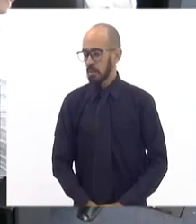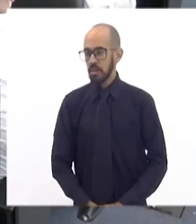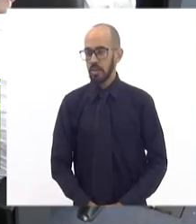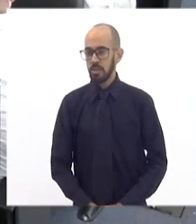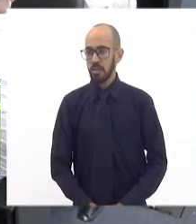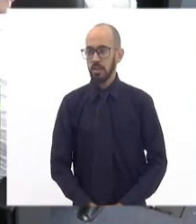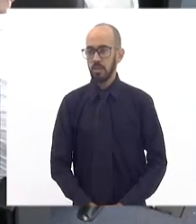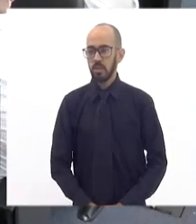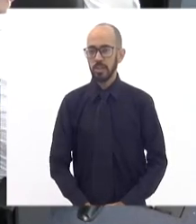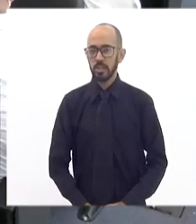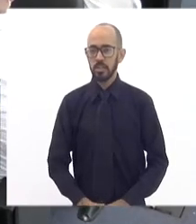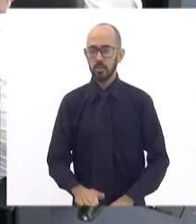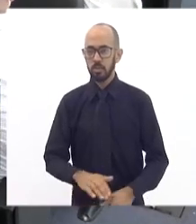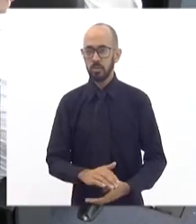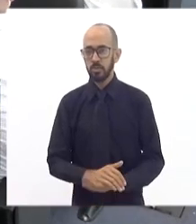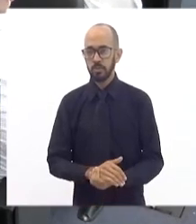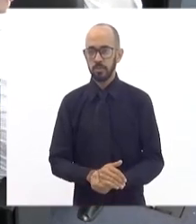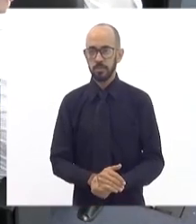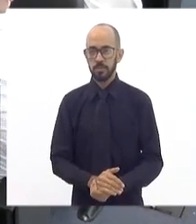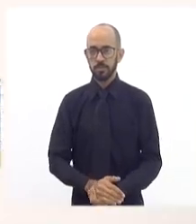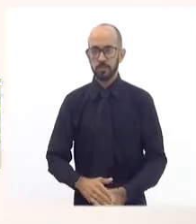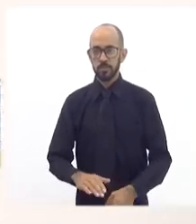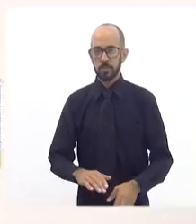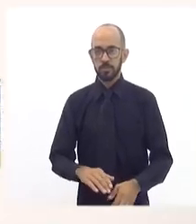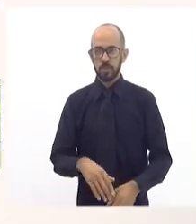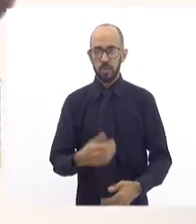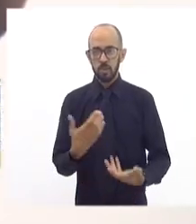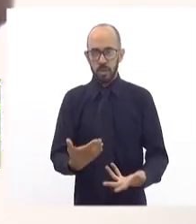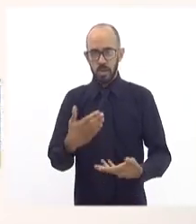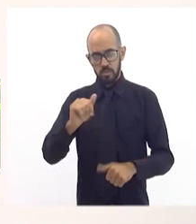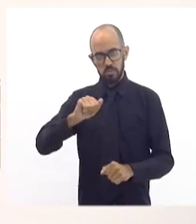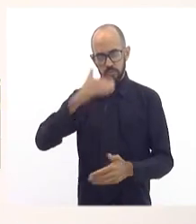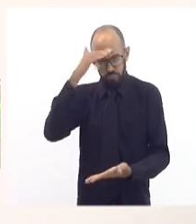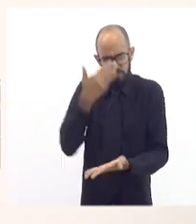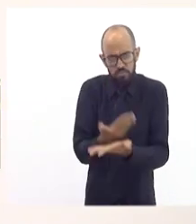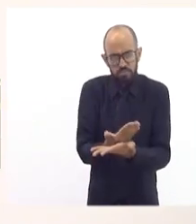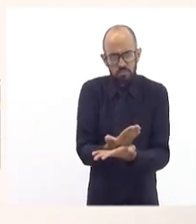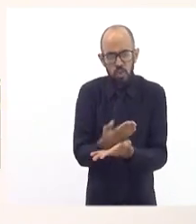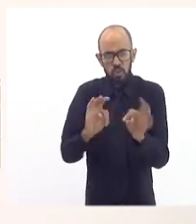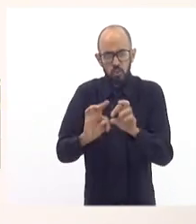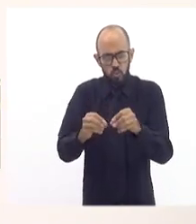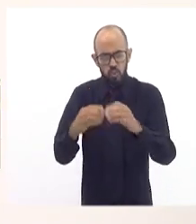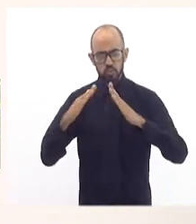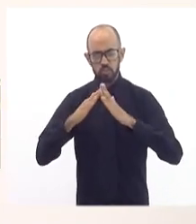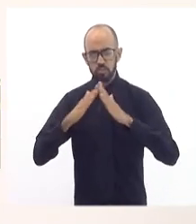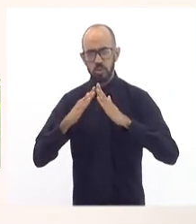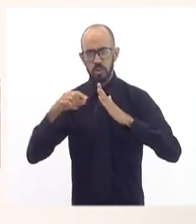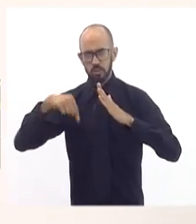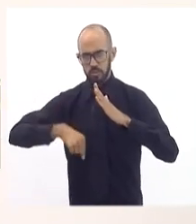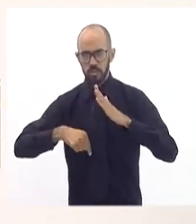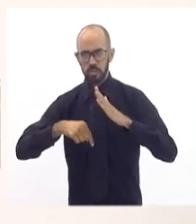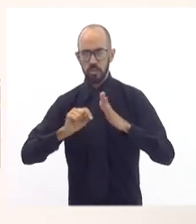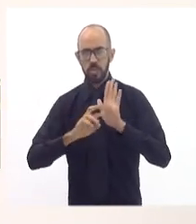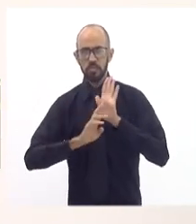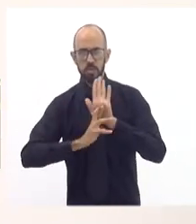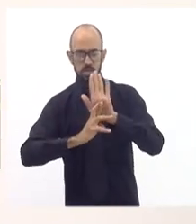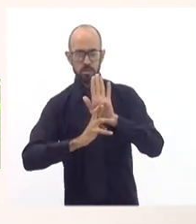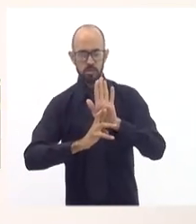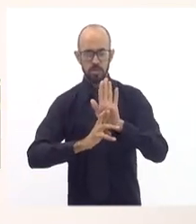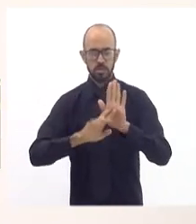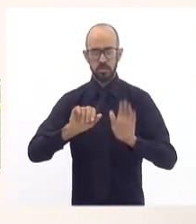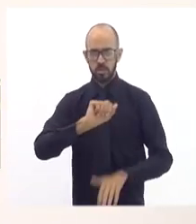muito acreditar eu acho que todos aqui ia moradores e representantes pescadores de colônia